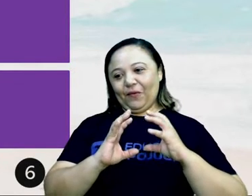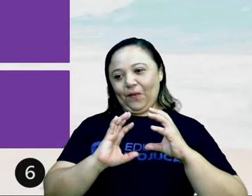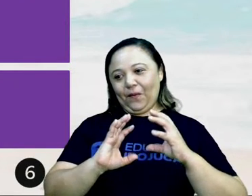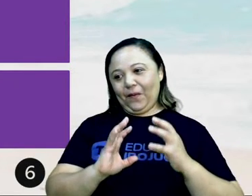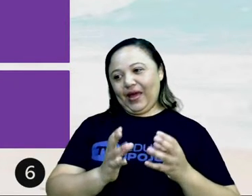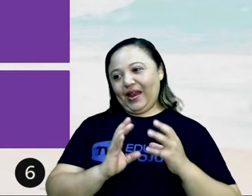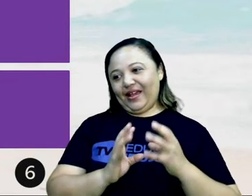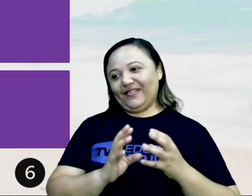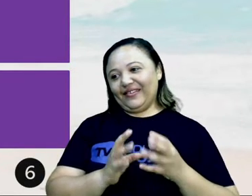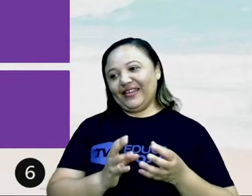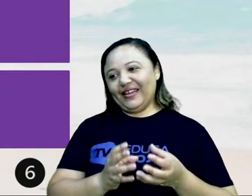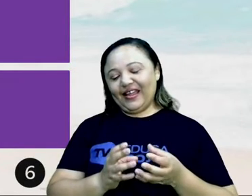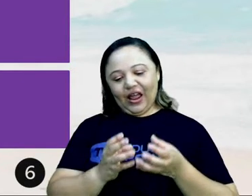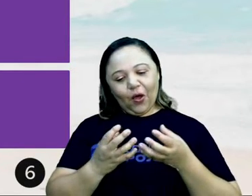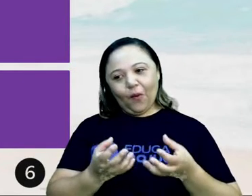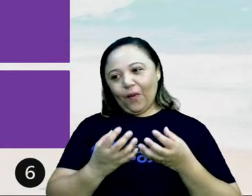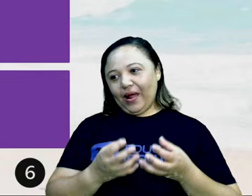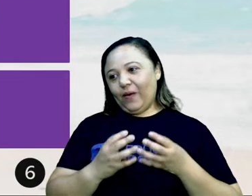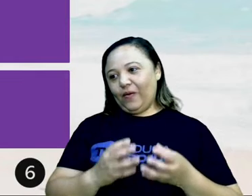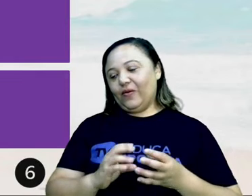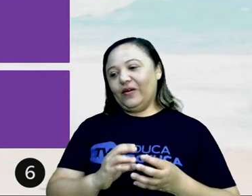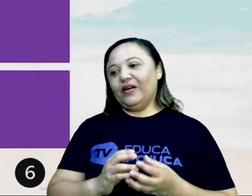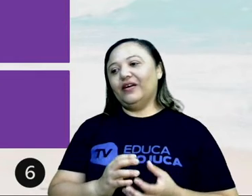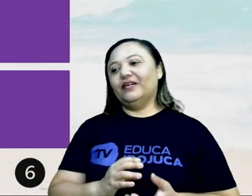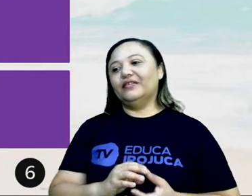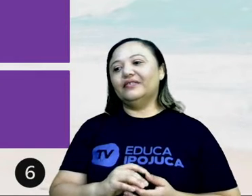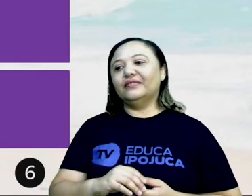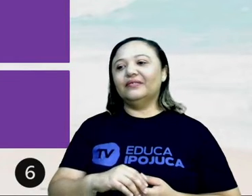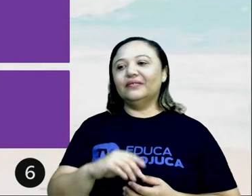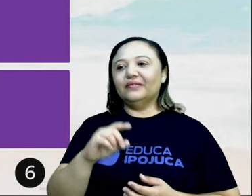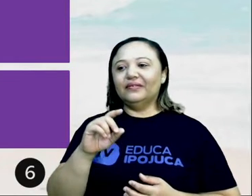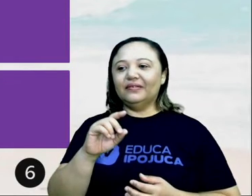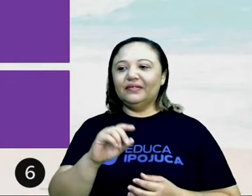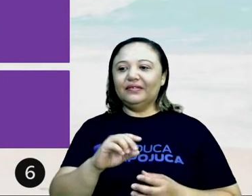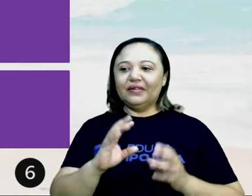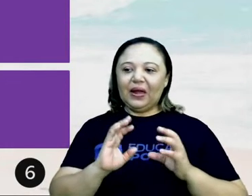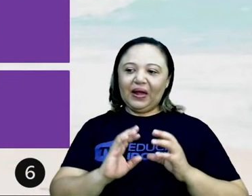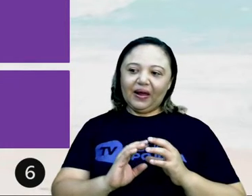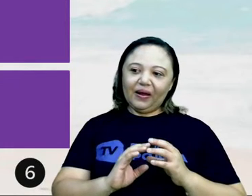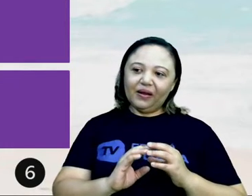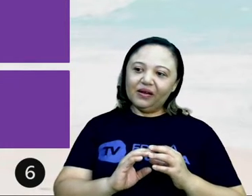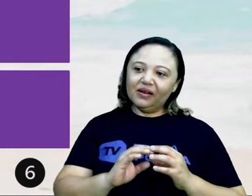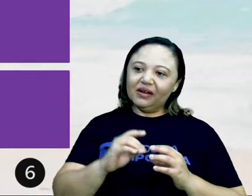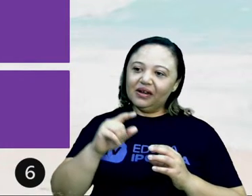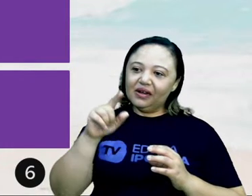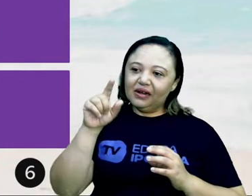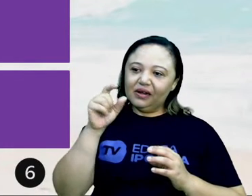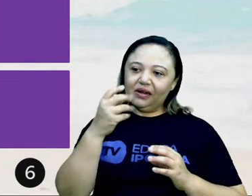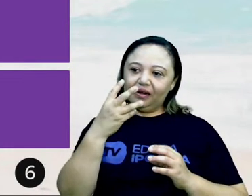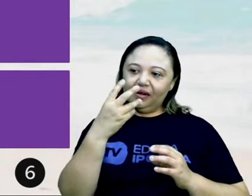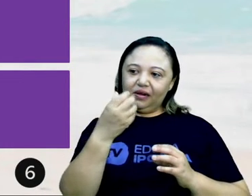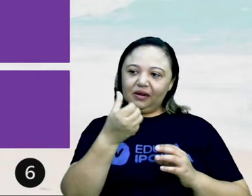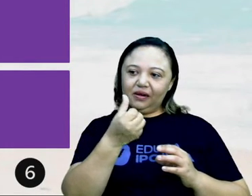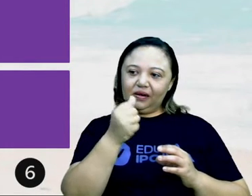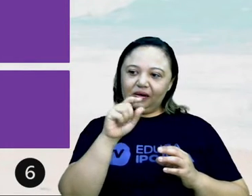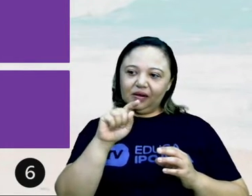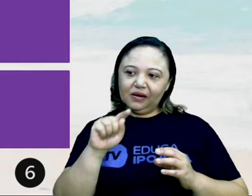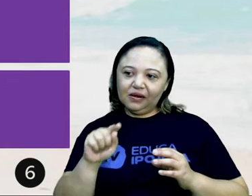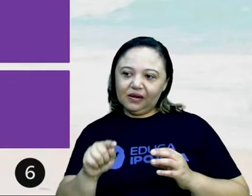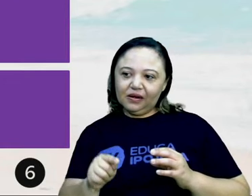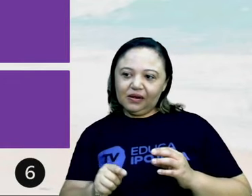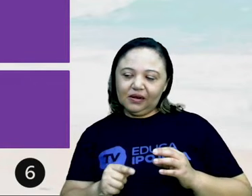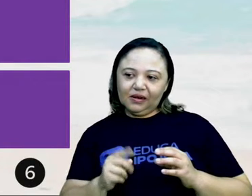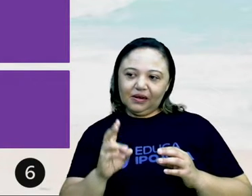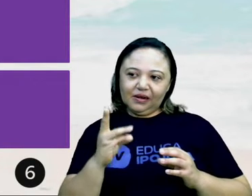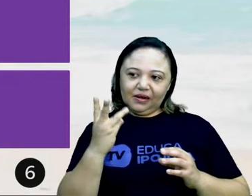A pergunta, onde está o outro maracujá? Qual? No 6, 3? Você está me dizendo ali,